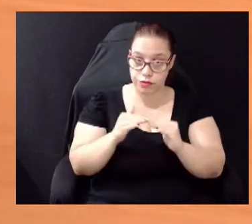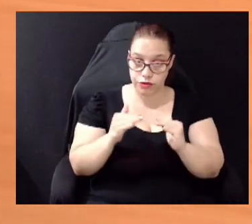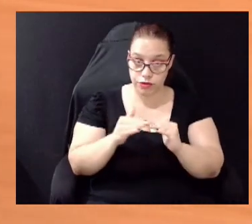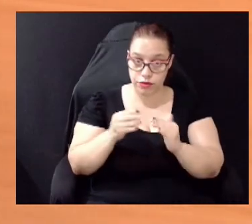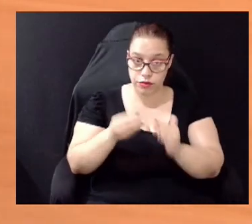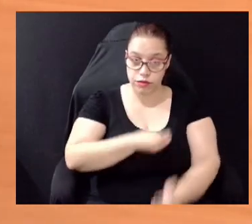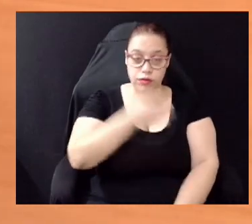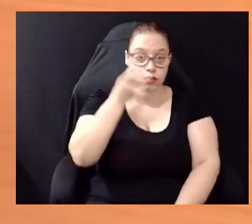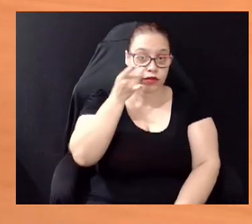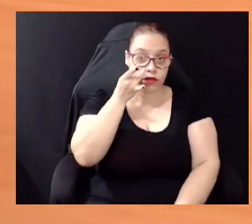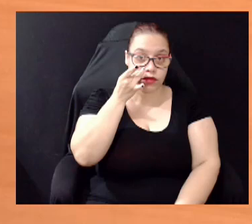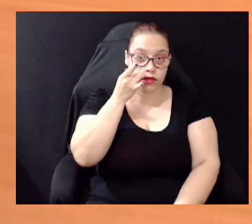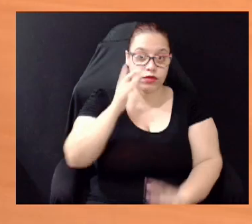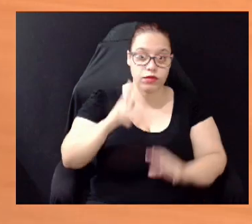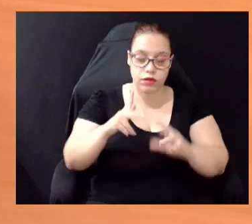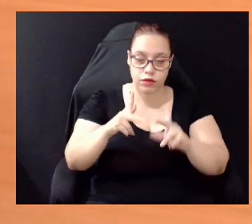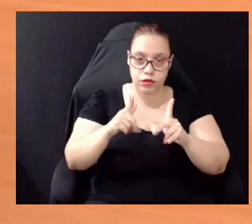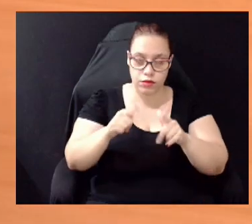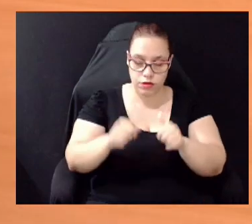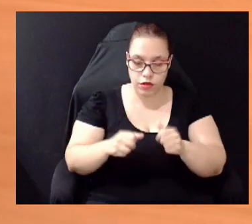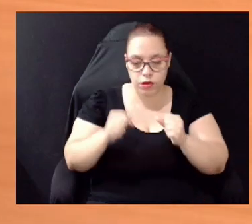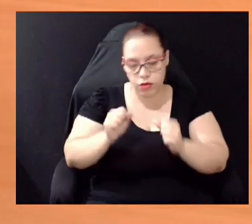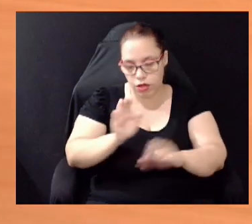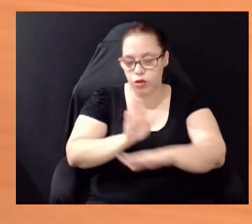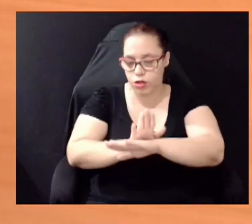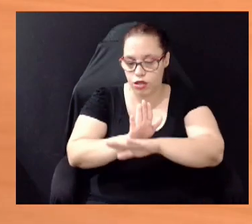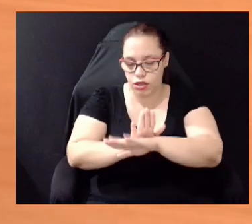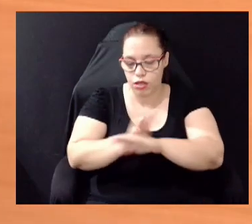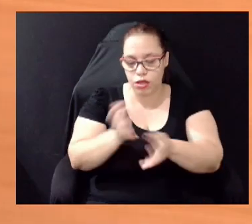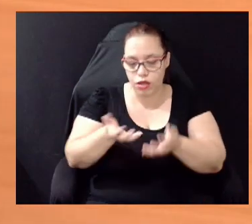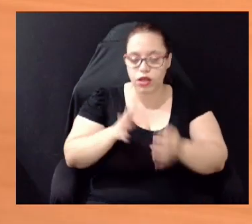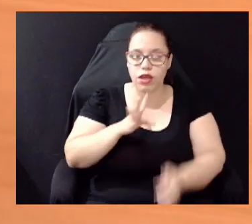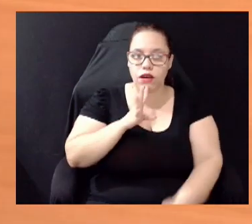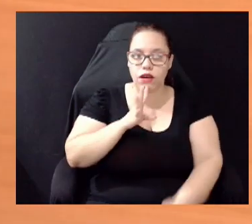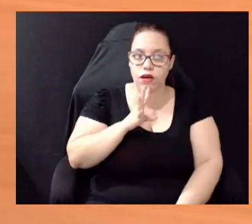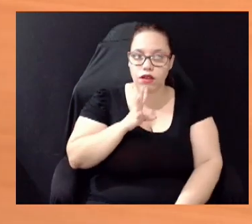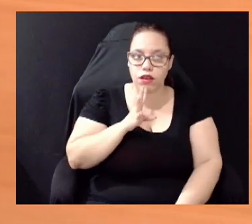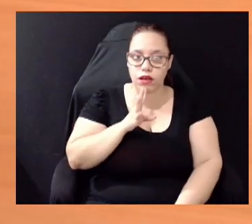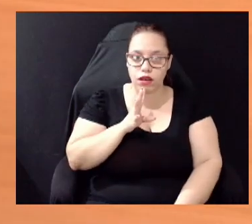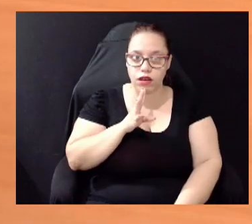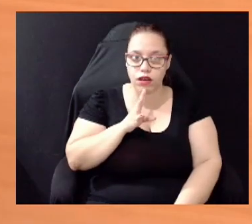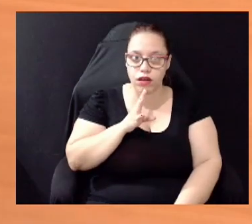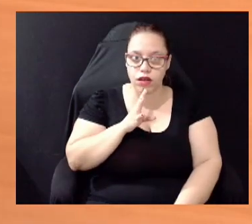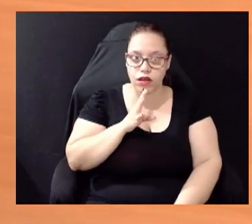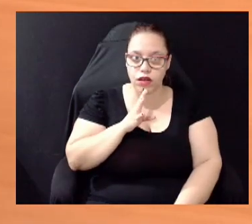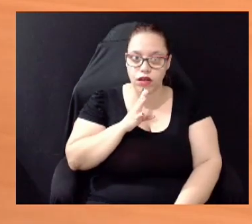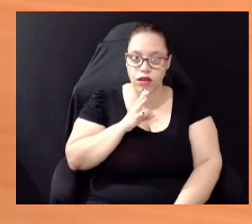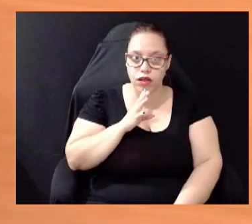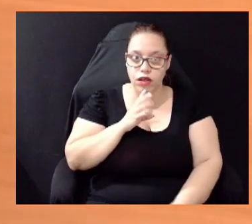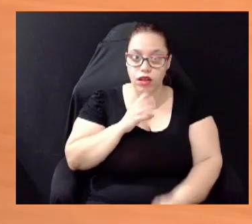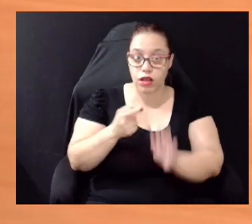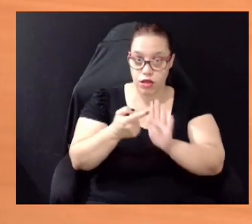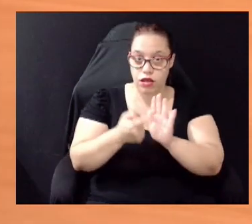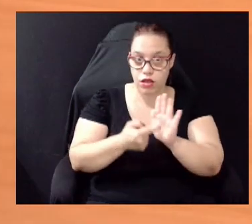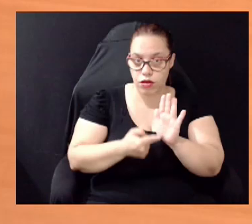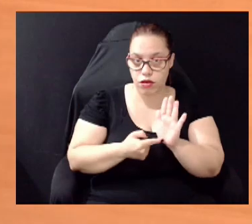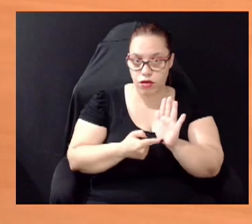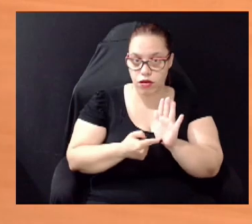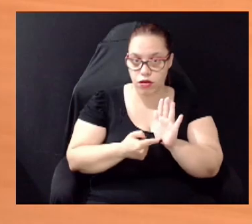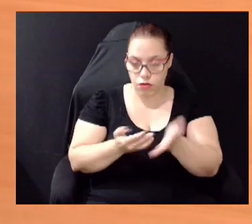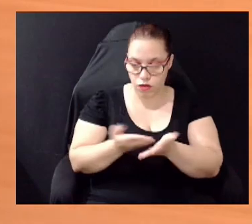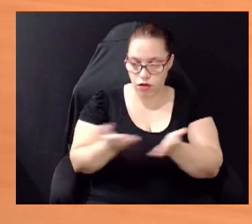em tudo e que eu puder ajudar. Eu quero muito conhecer a ocupação de vocês, né?